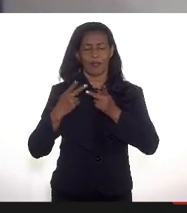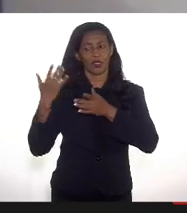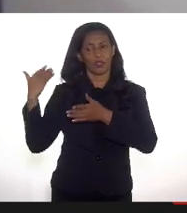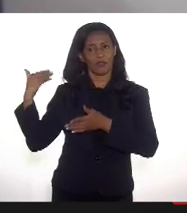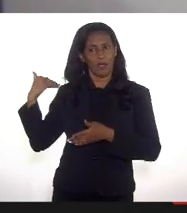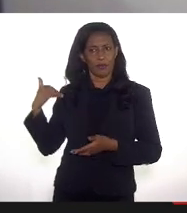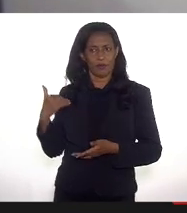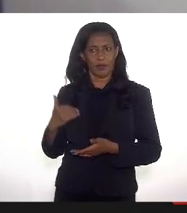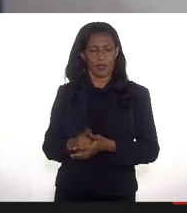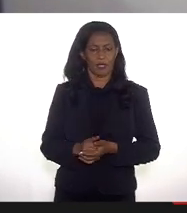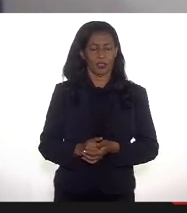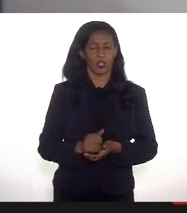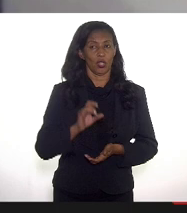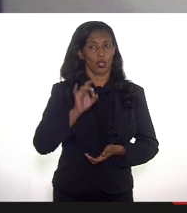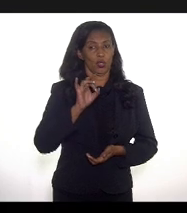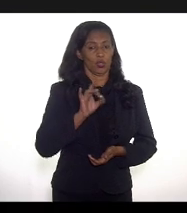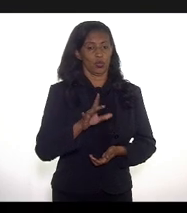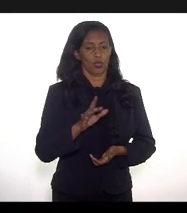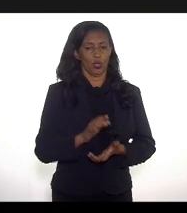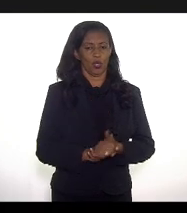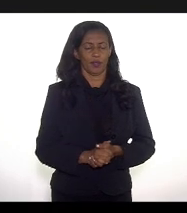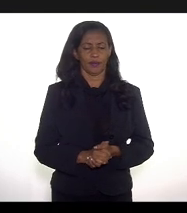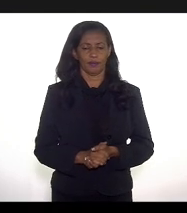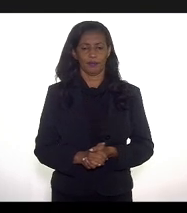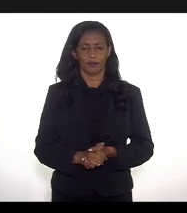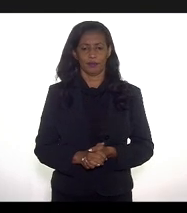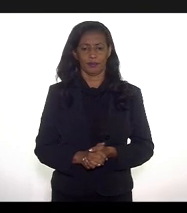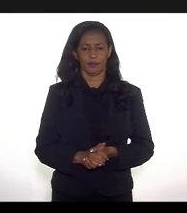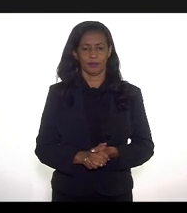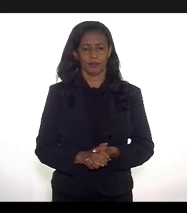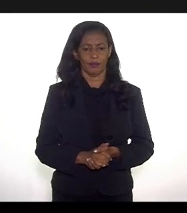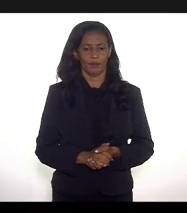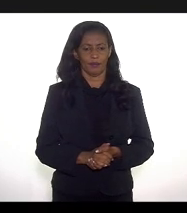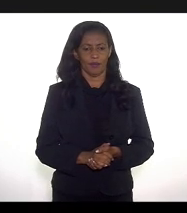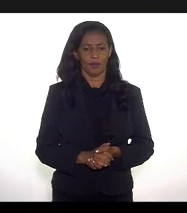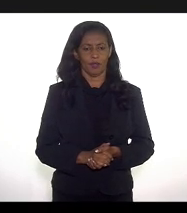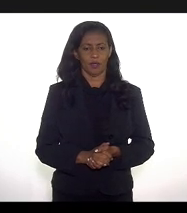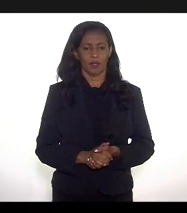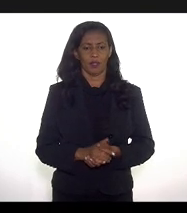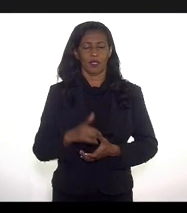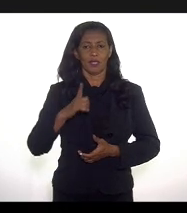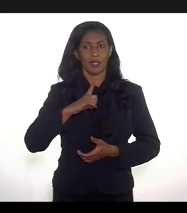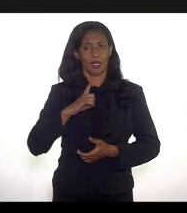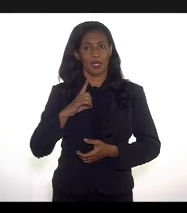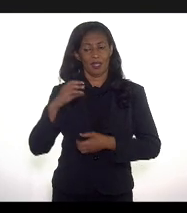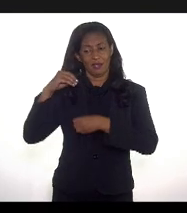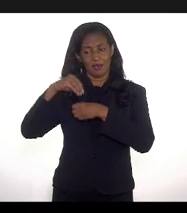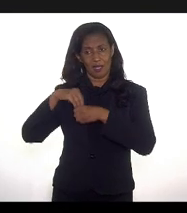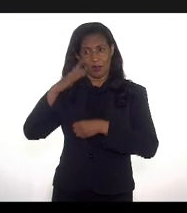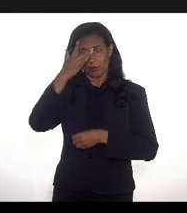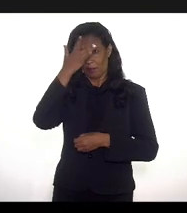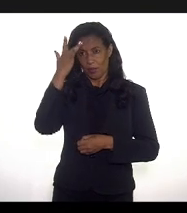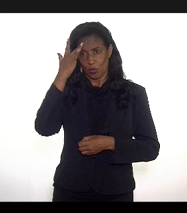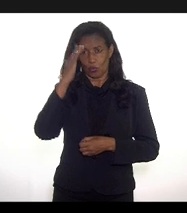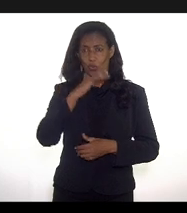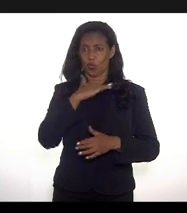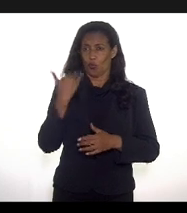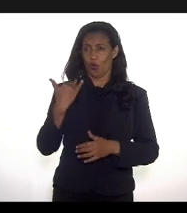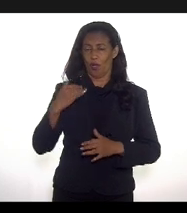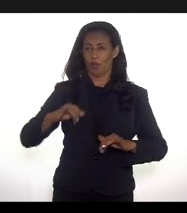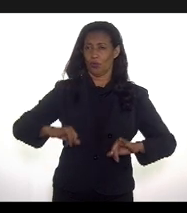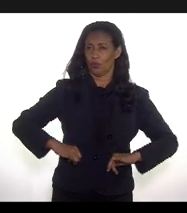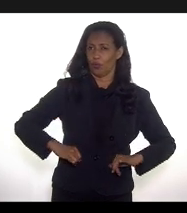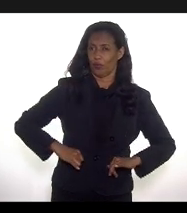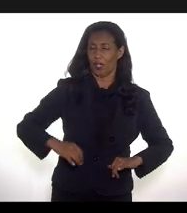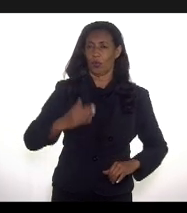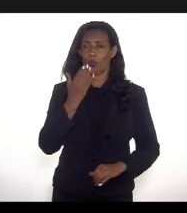precederam. Só que por trás de nós existem pessoas que estão sofrendo, morrendo, adoecendo e